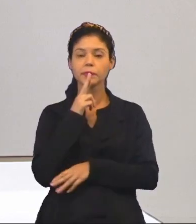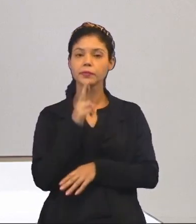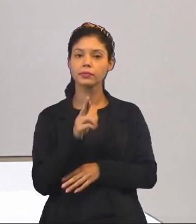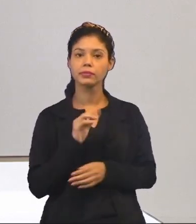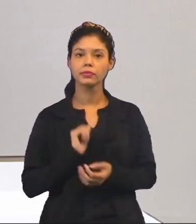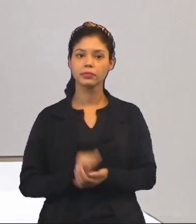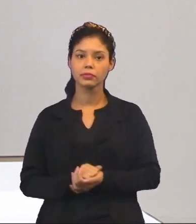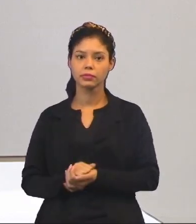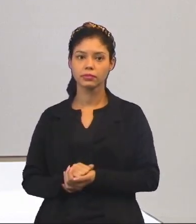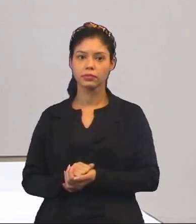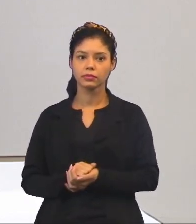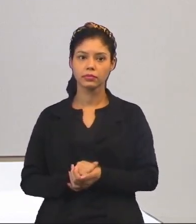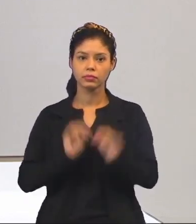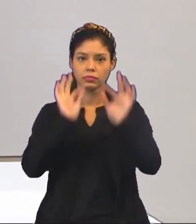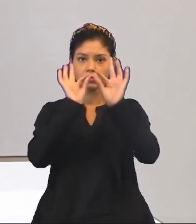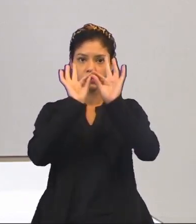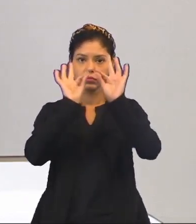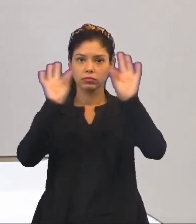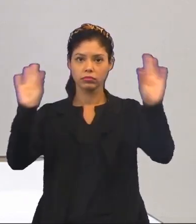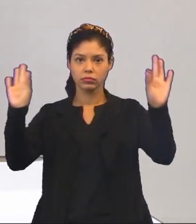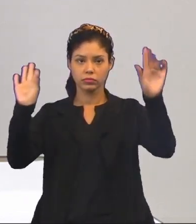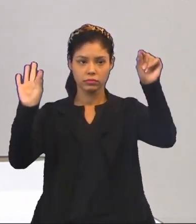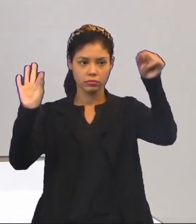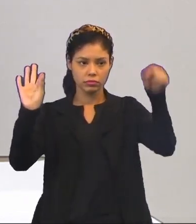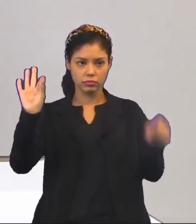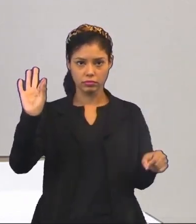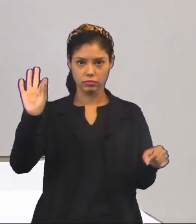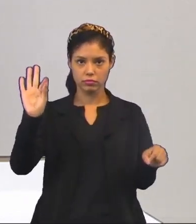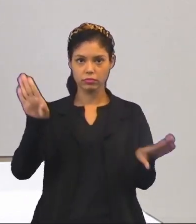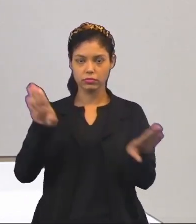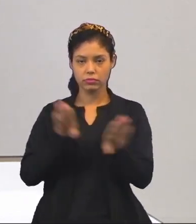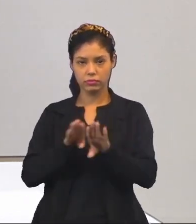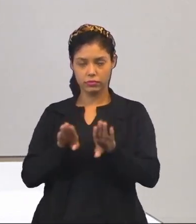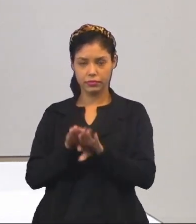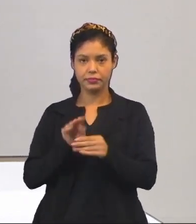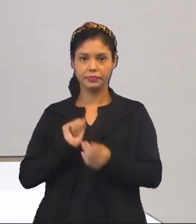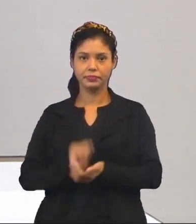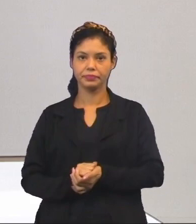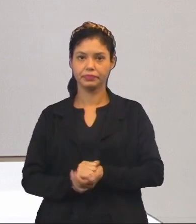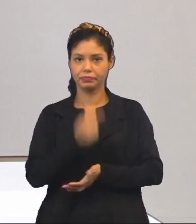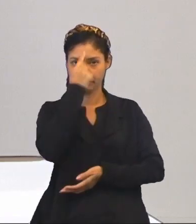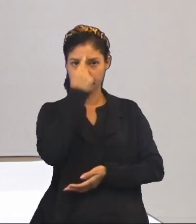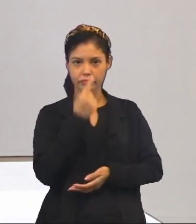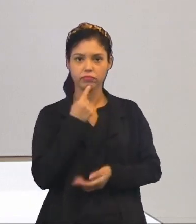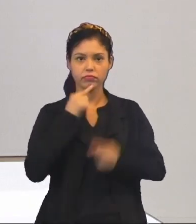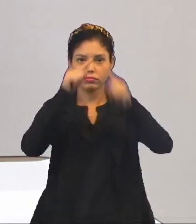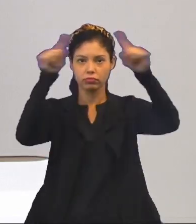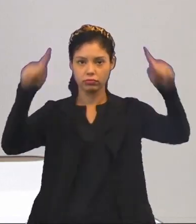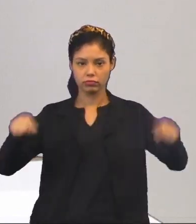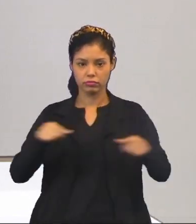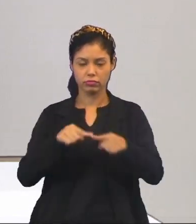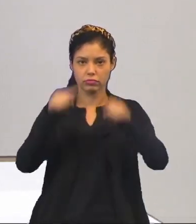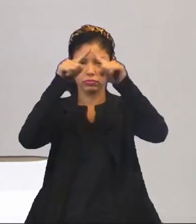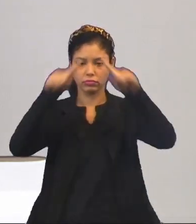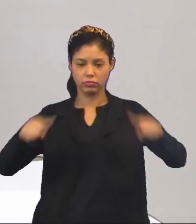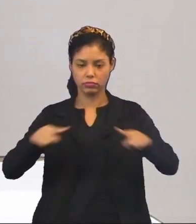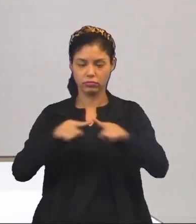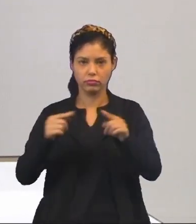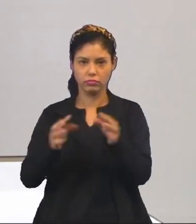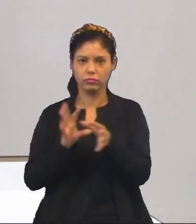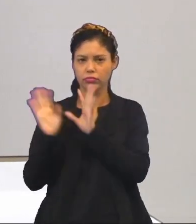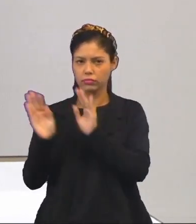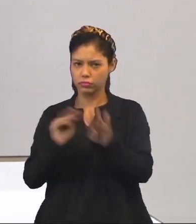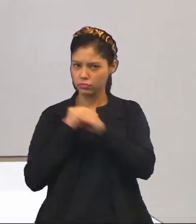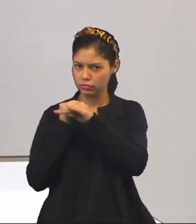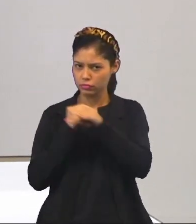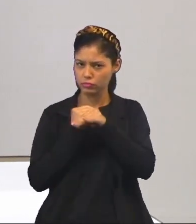de perímetro e de área de malha quadriculada e também, áreas e figuras poligonais, algumas relações entre